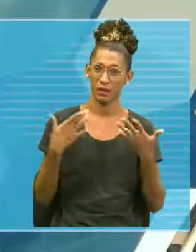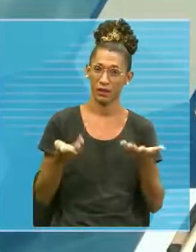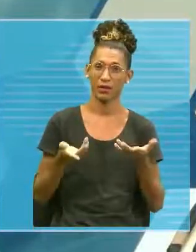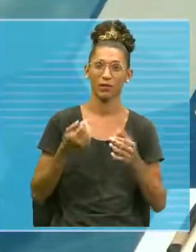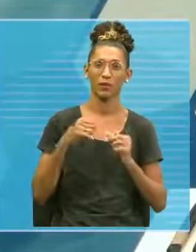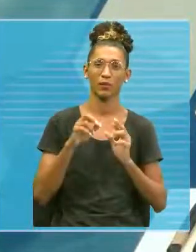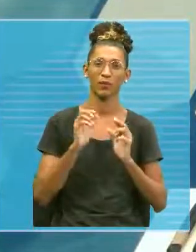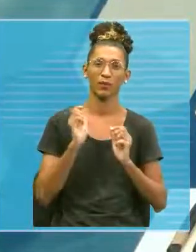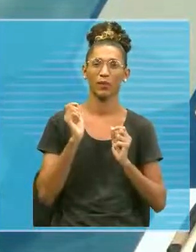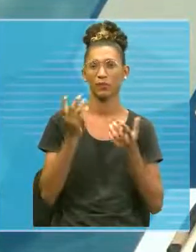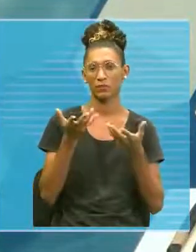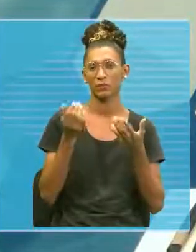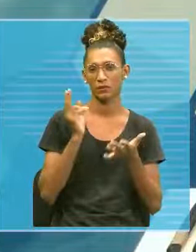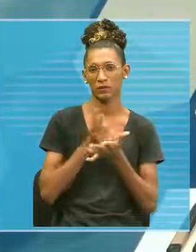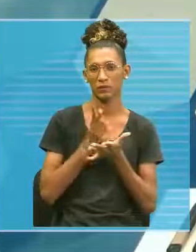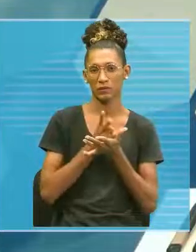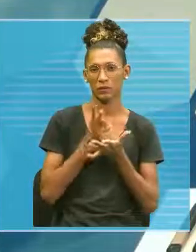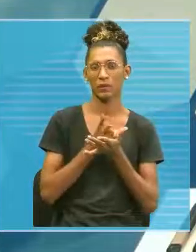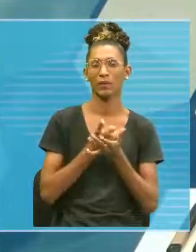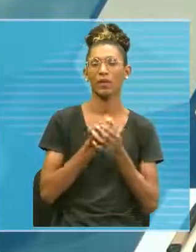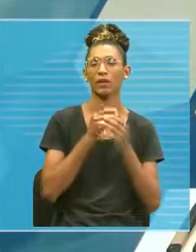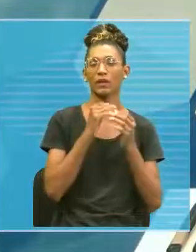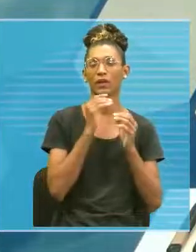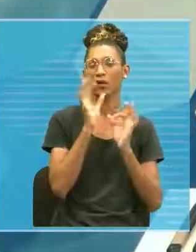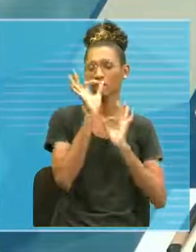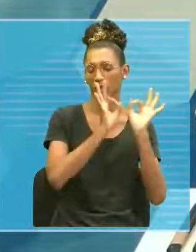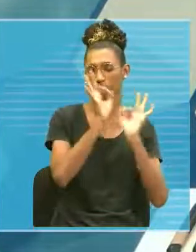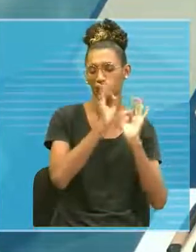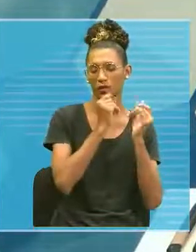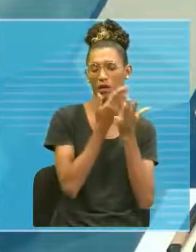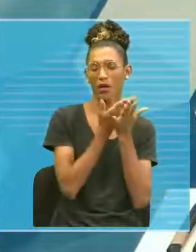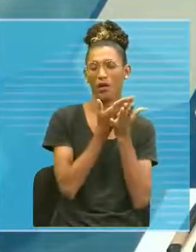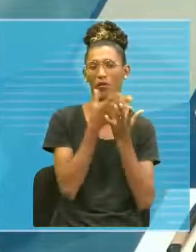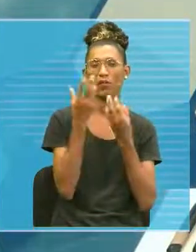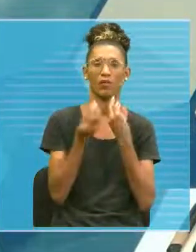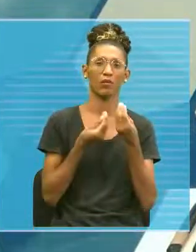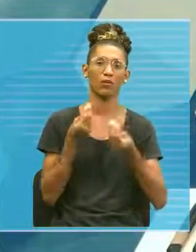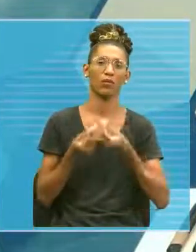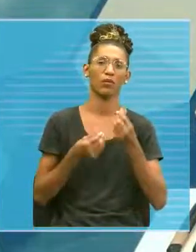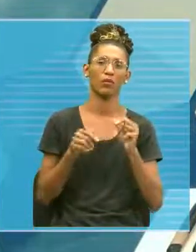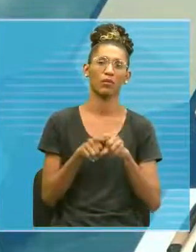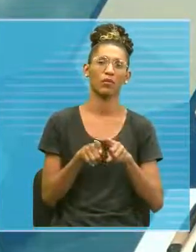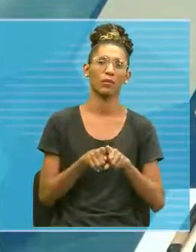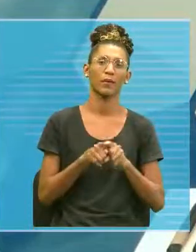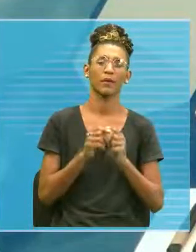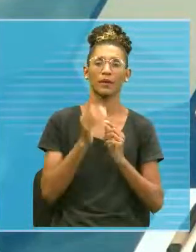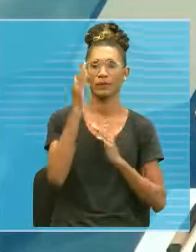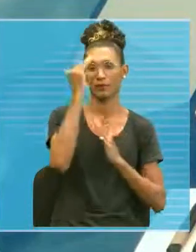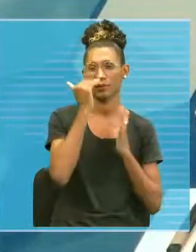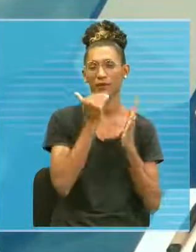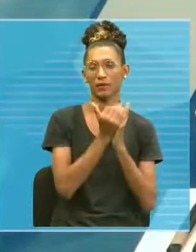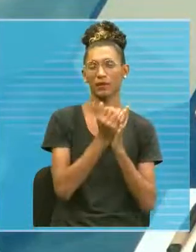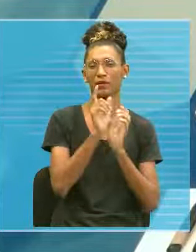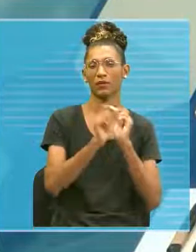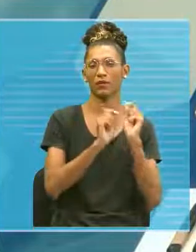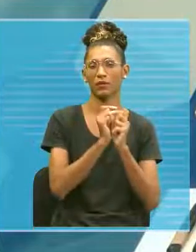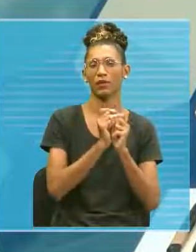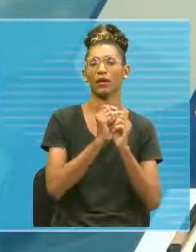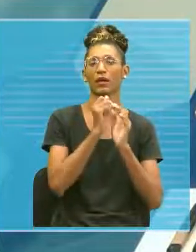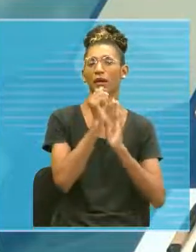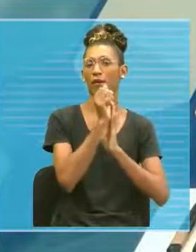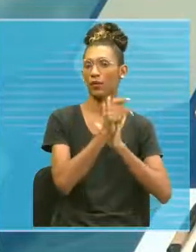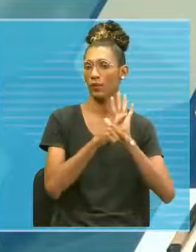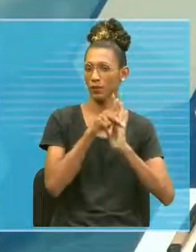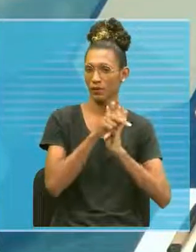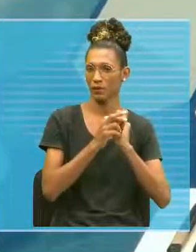procuro trabalhar as nossas aulas seguindo a programação os planos de